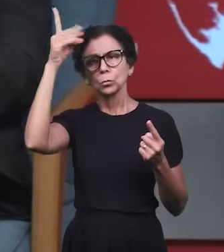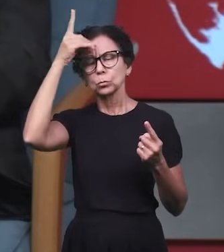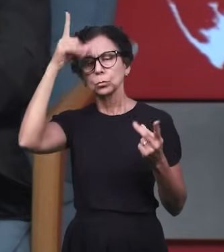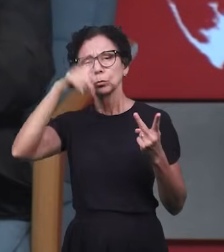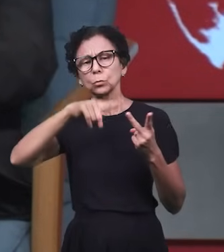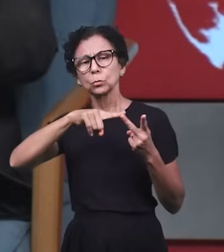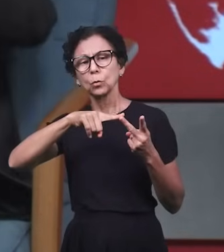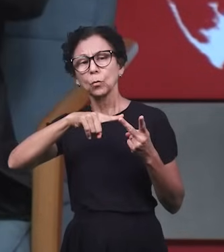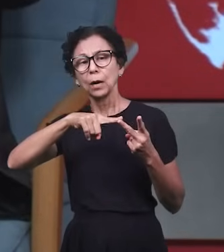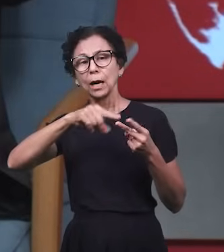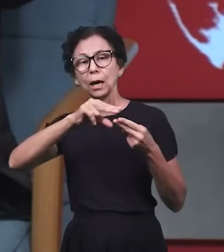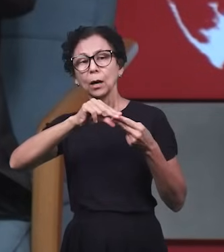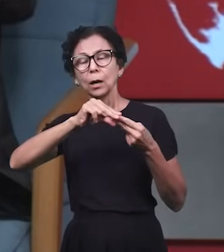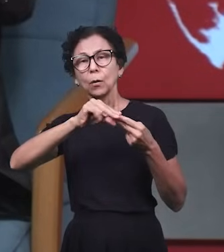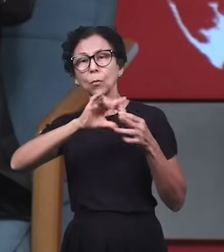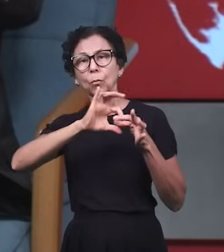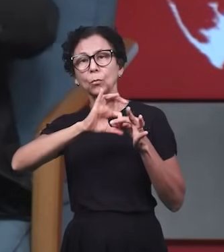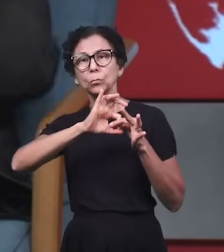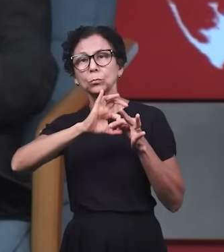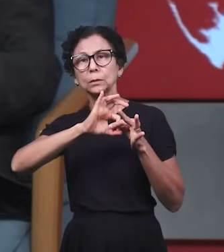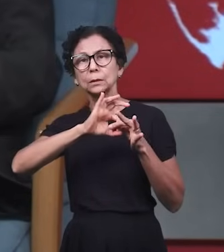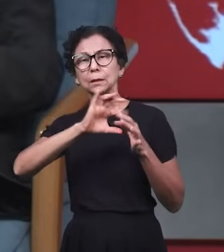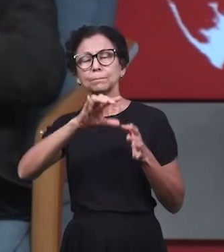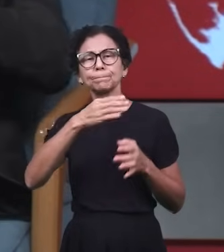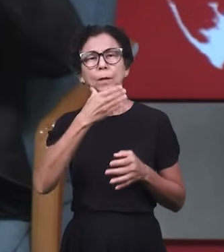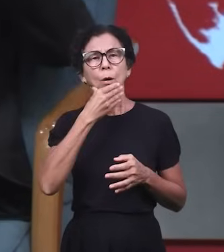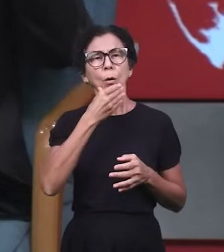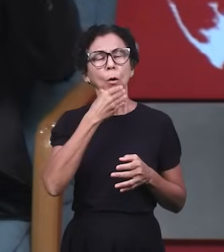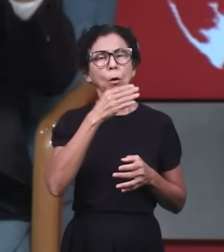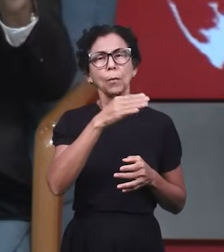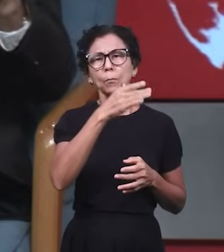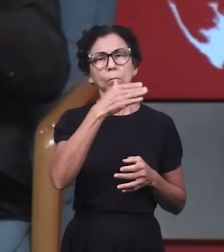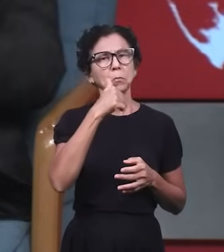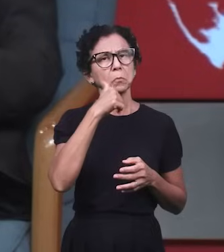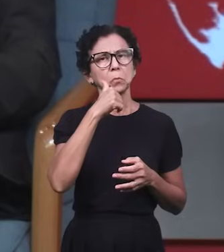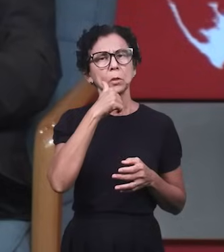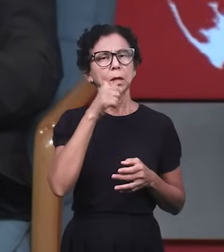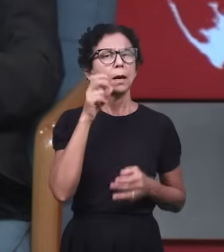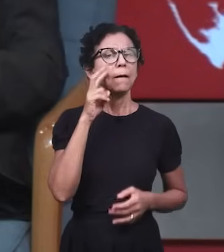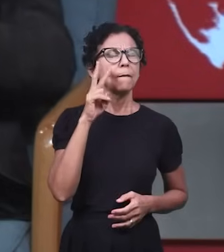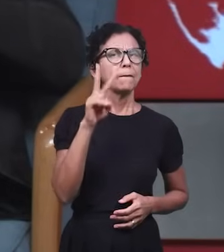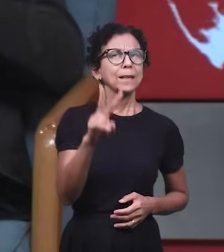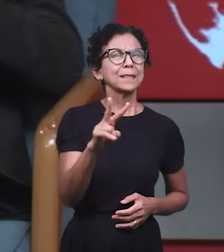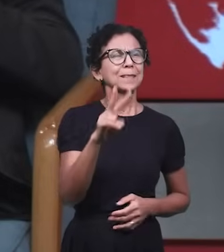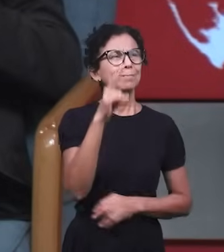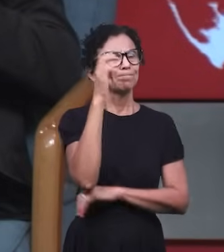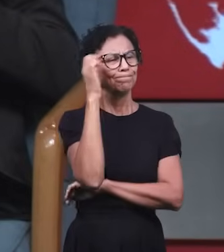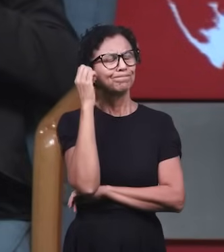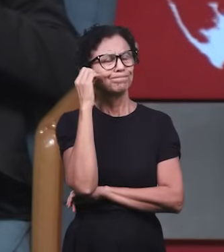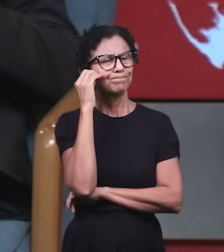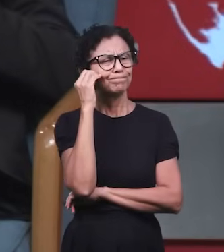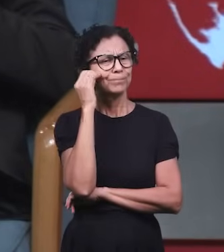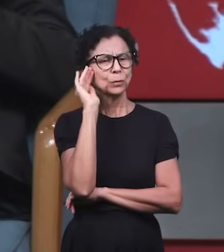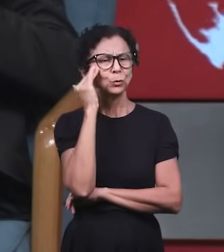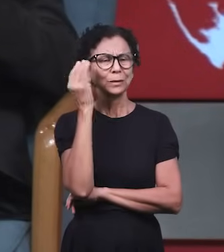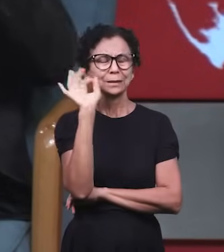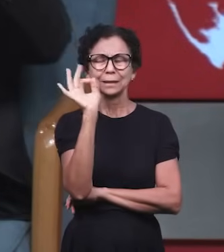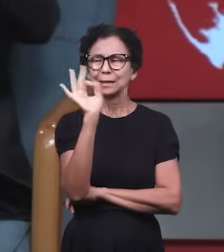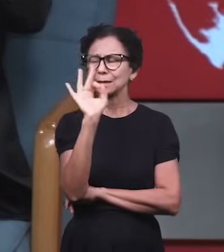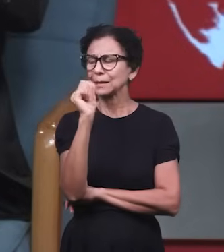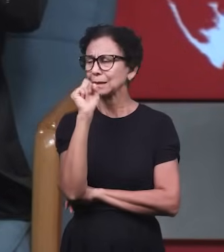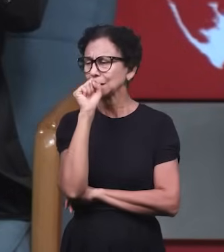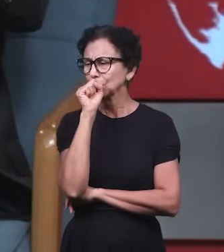aquele dom. O irmão teve uma visão, mas ele não entendeu a visão, mas ele sabe que ele não tem